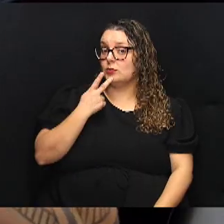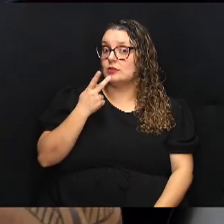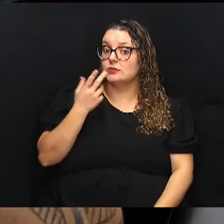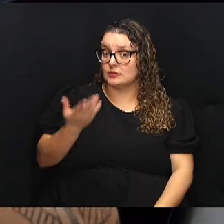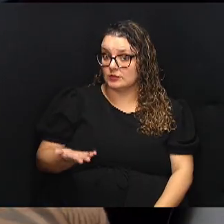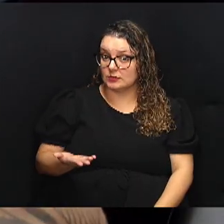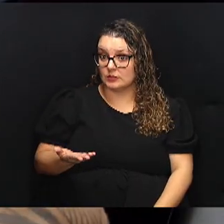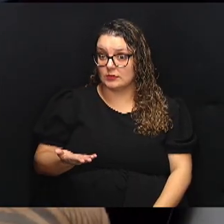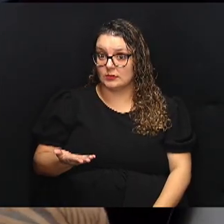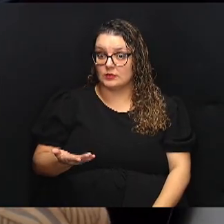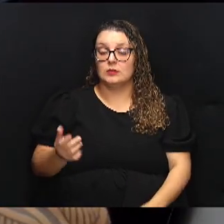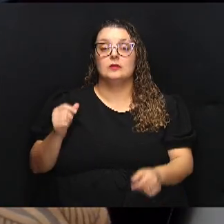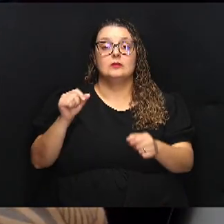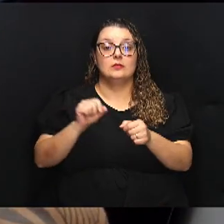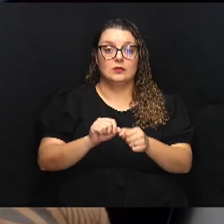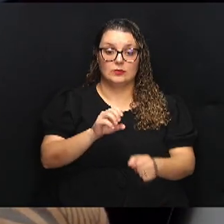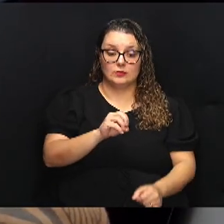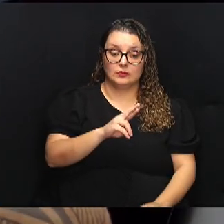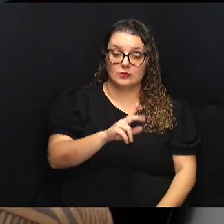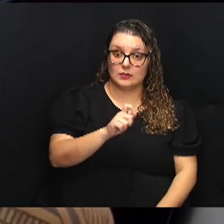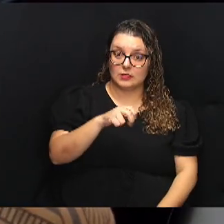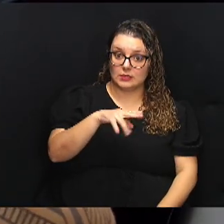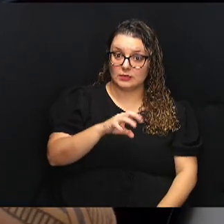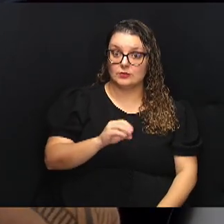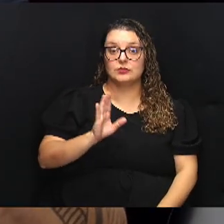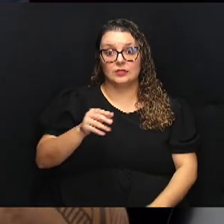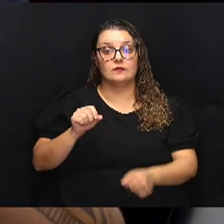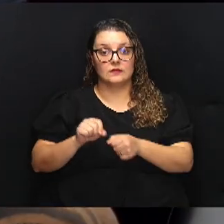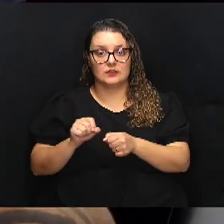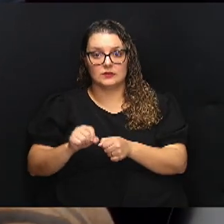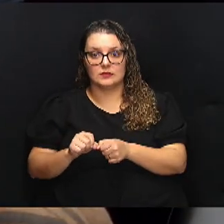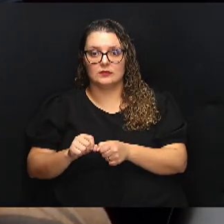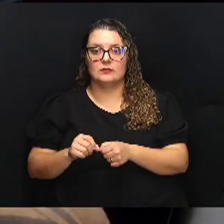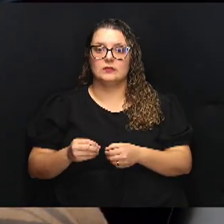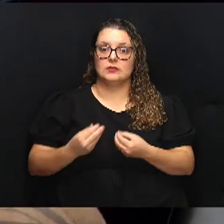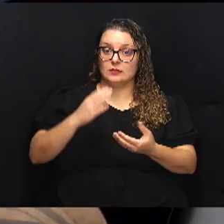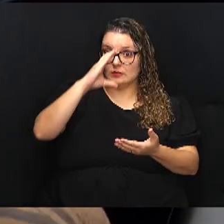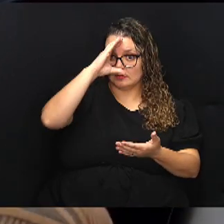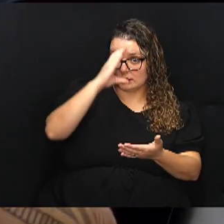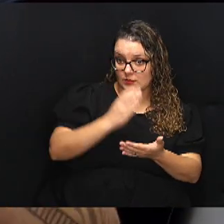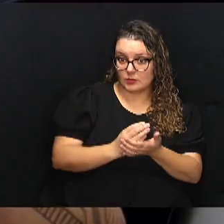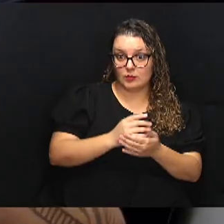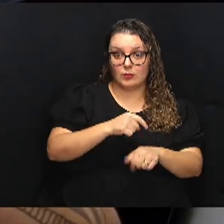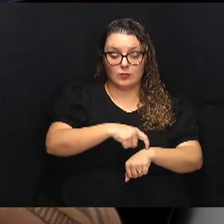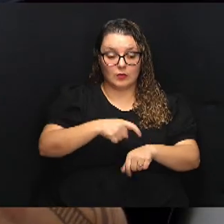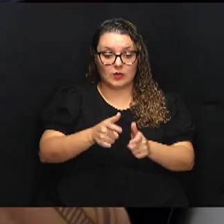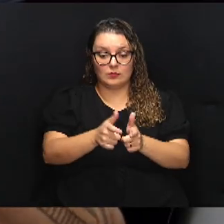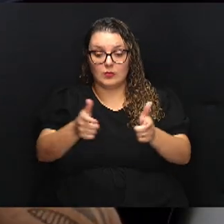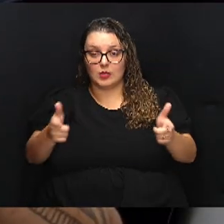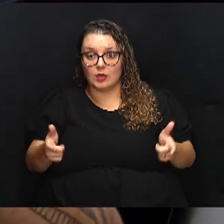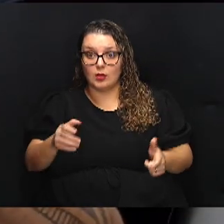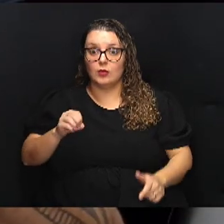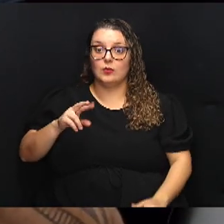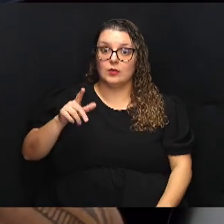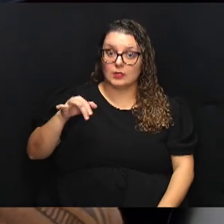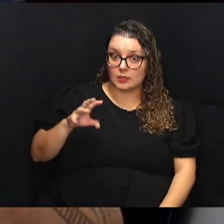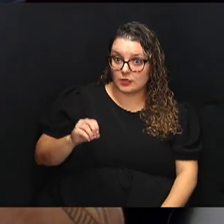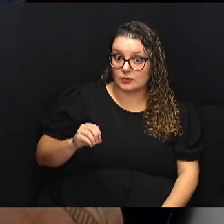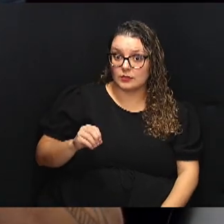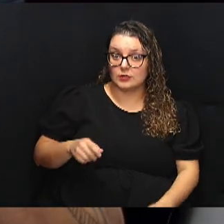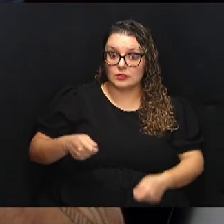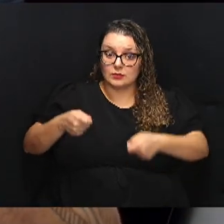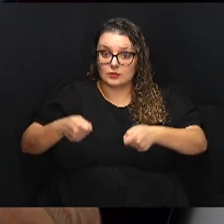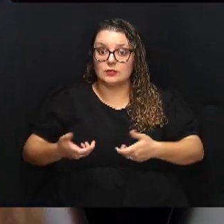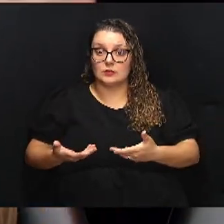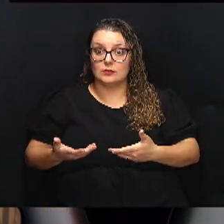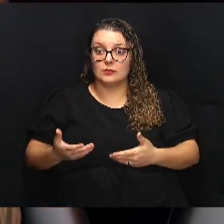é: faça o orgânico, porque você já vai ter que fazer. O orgânico vai te dar credibilidade, vai te dar a longo prazo. É o orgânico que sustenta que a gente